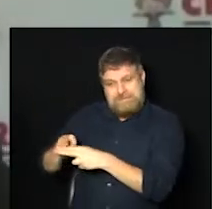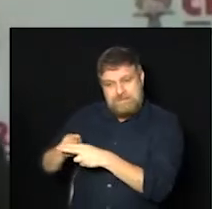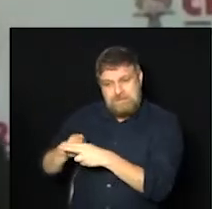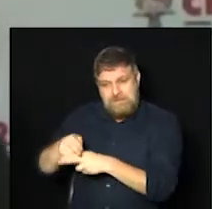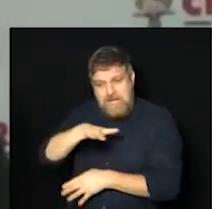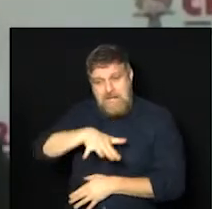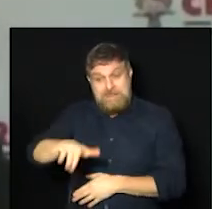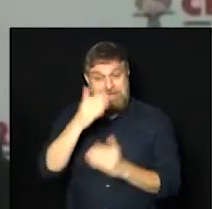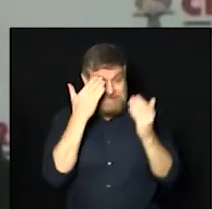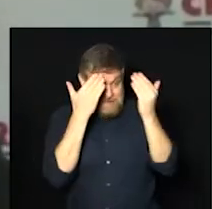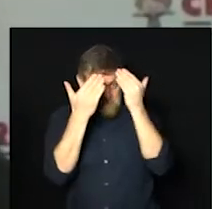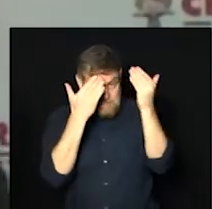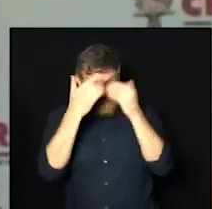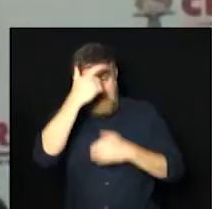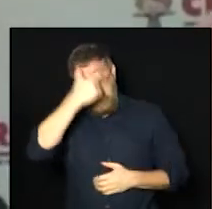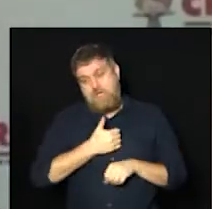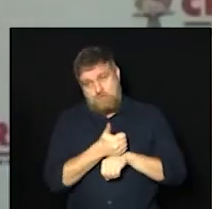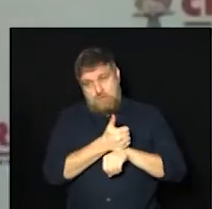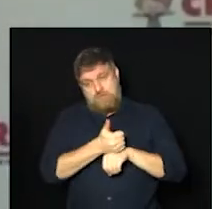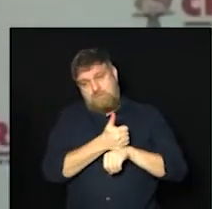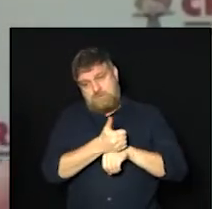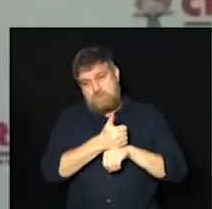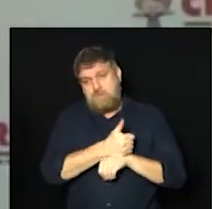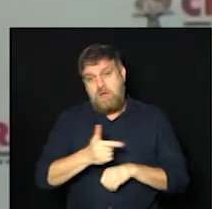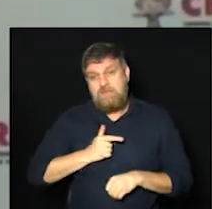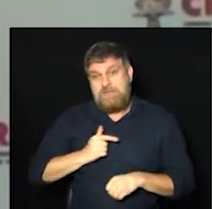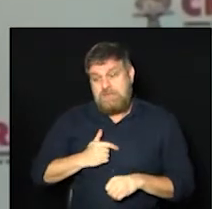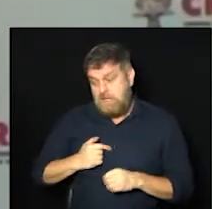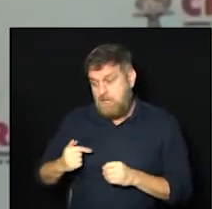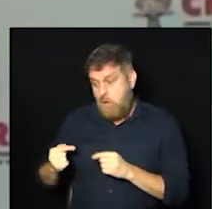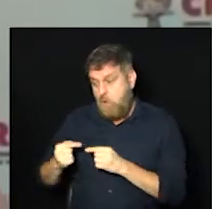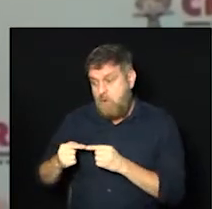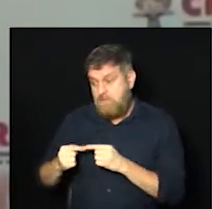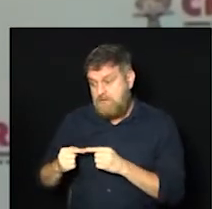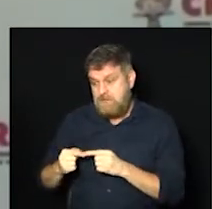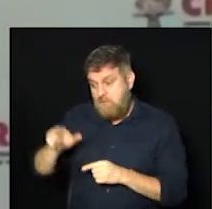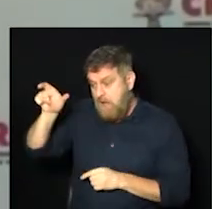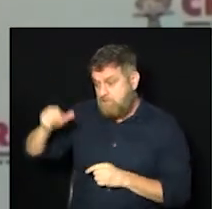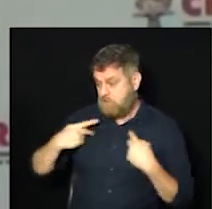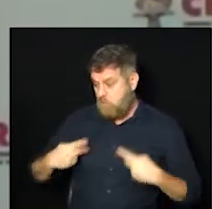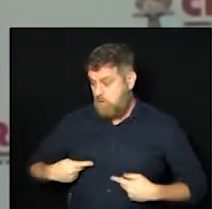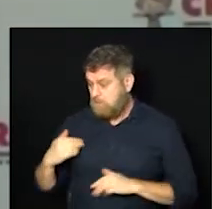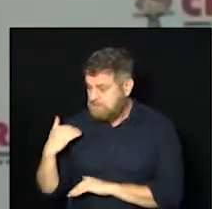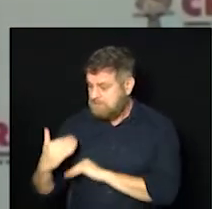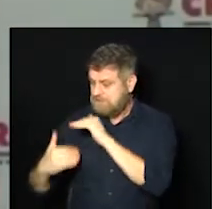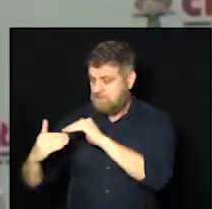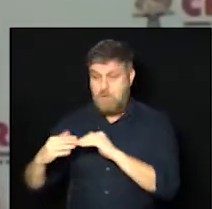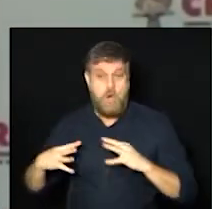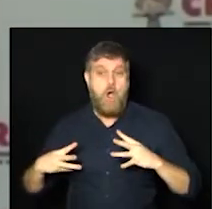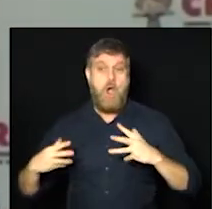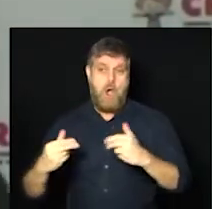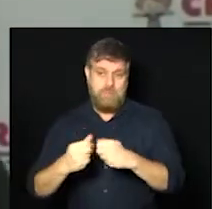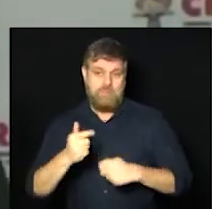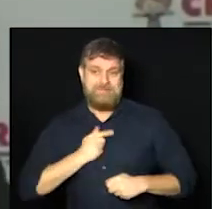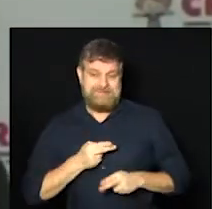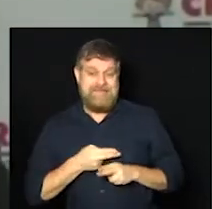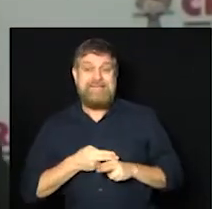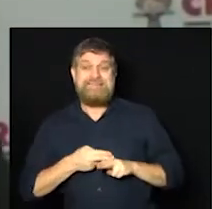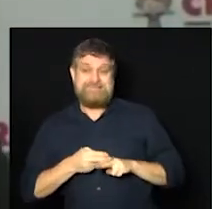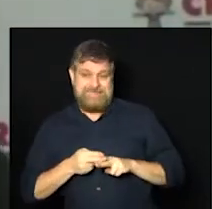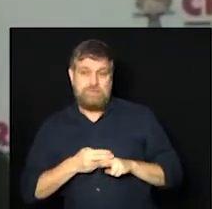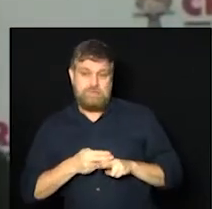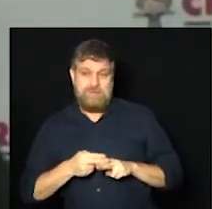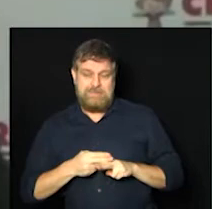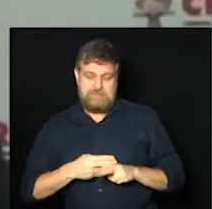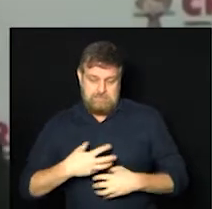psicologia principalmente, eu sou psicóloga, ela faz parte do desenvolvimento humano, todos nós temos uma sexualidade, e poder entender como